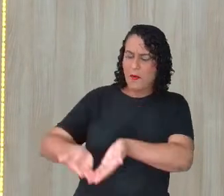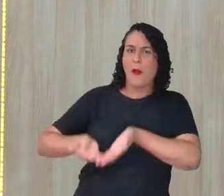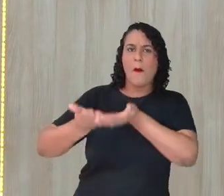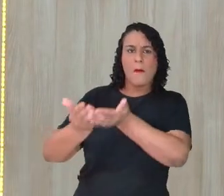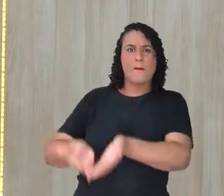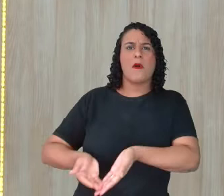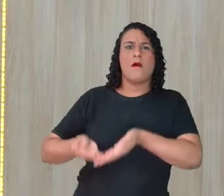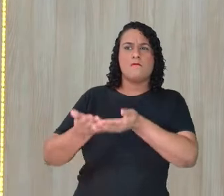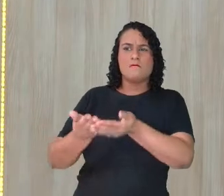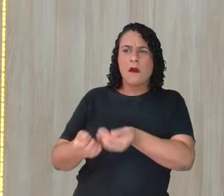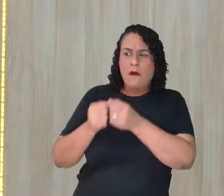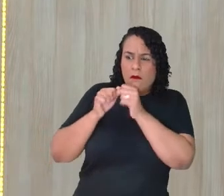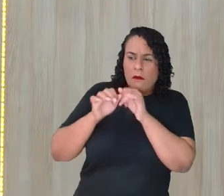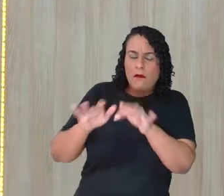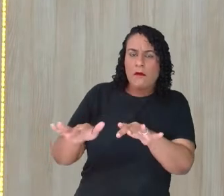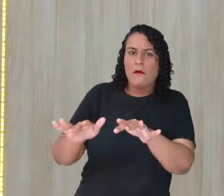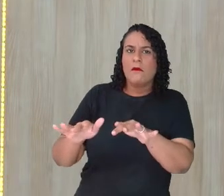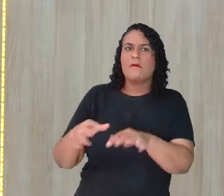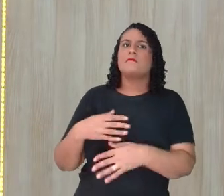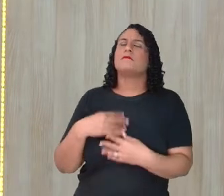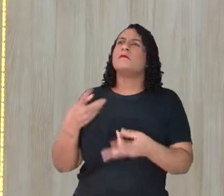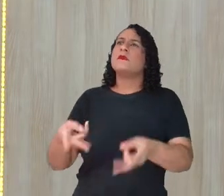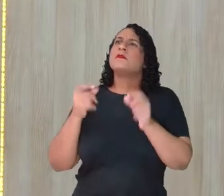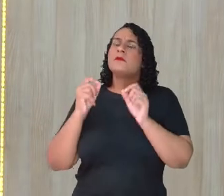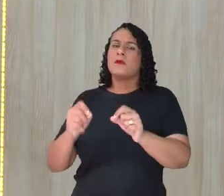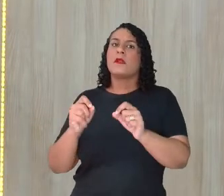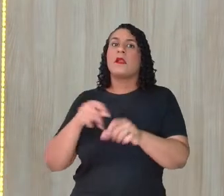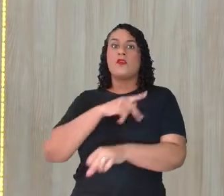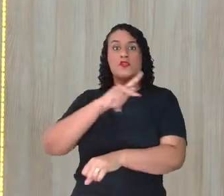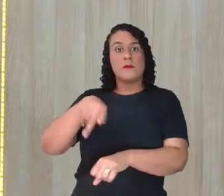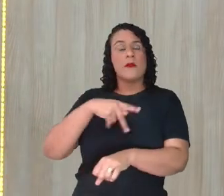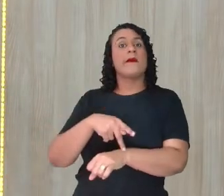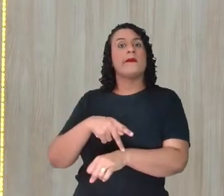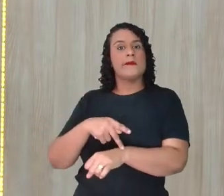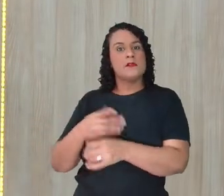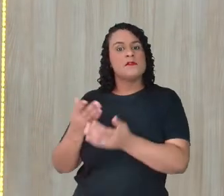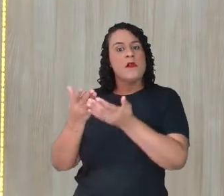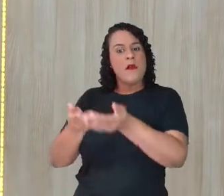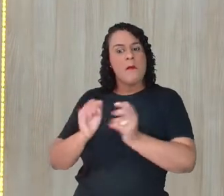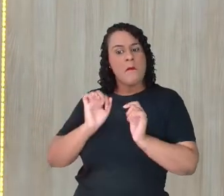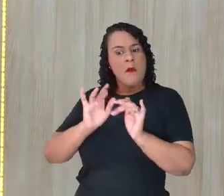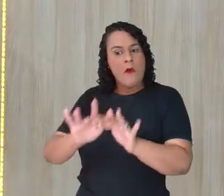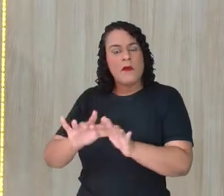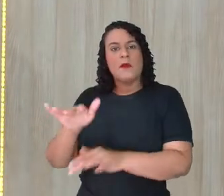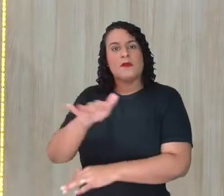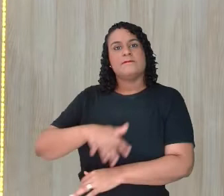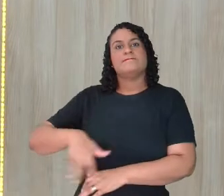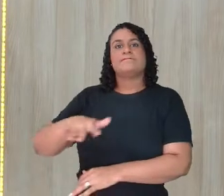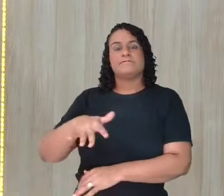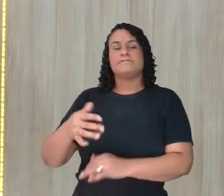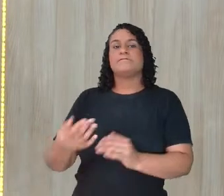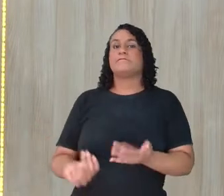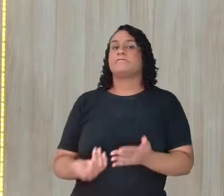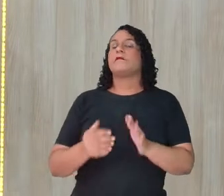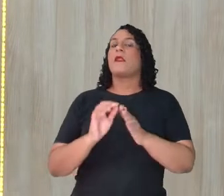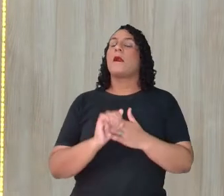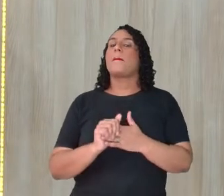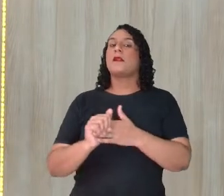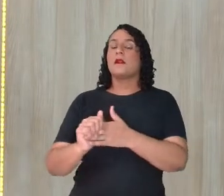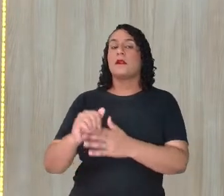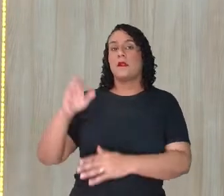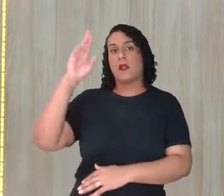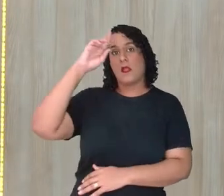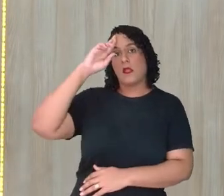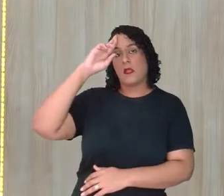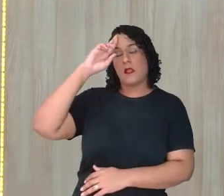visando, caso esses países conquistassem territórios, eles mandariam seus representantes, né, da Igreja